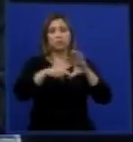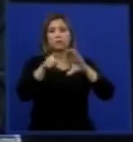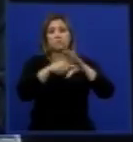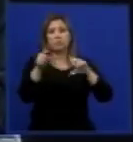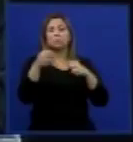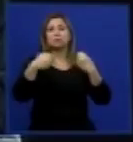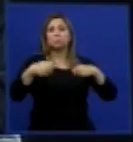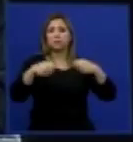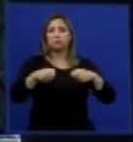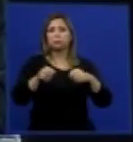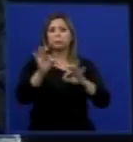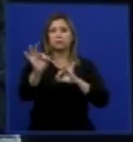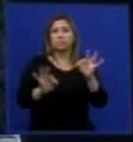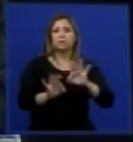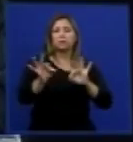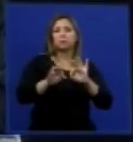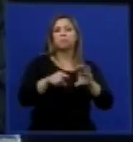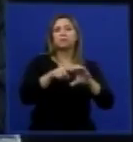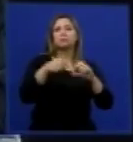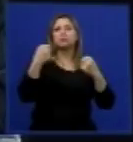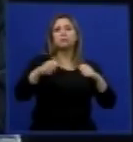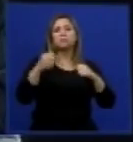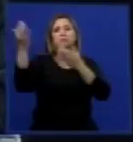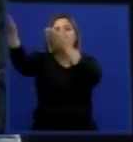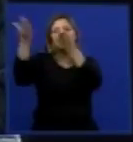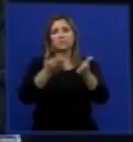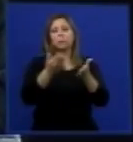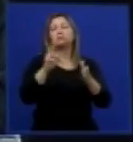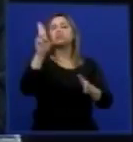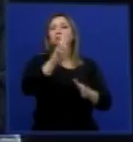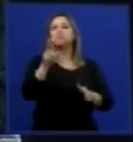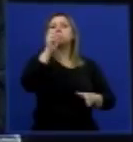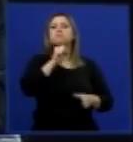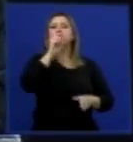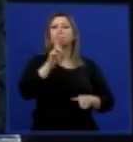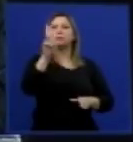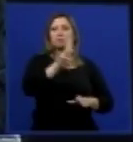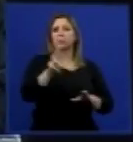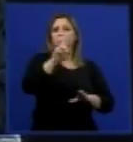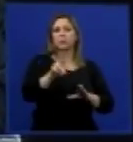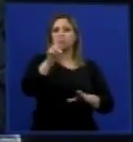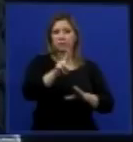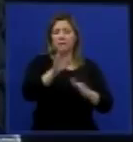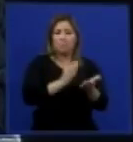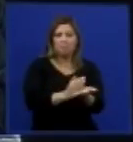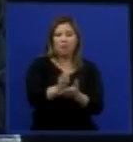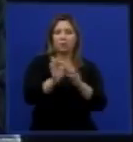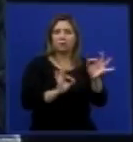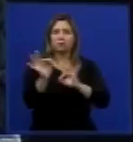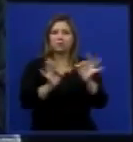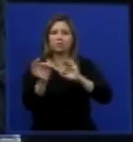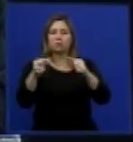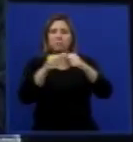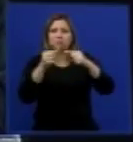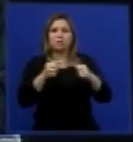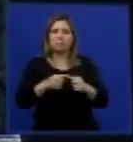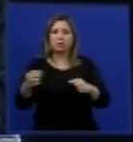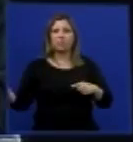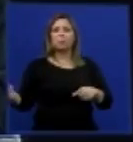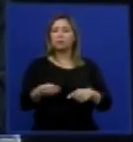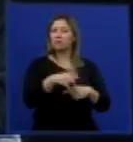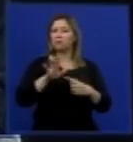pneus principalmente a indústria de pneu remoldado necessita importar pneu usado para utilização da carcaça como matéria-prima é dado facilmente